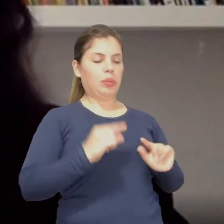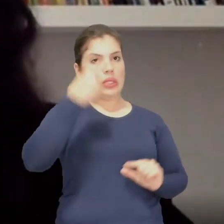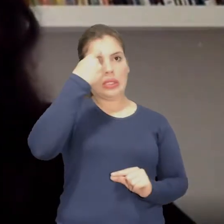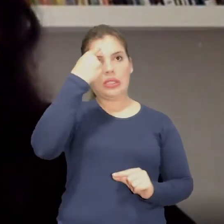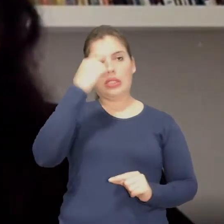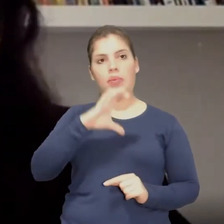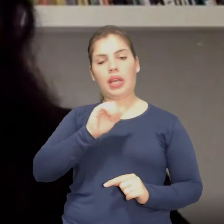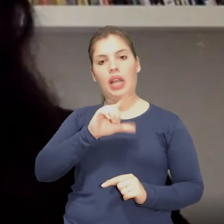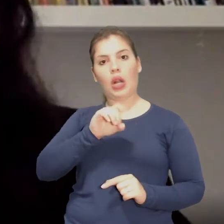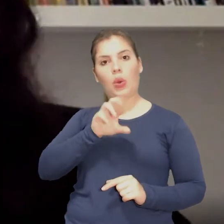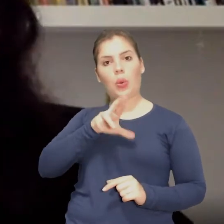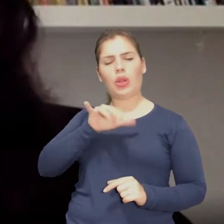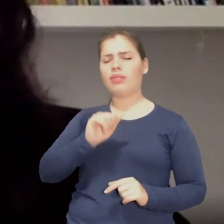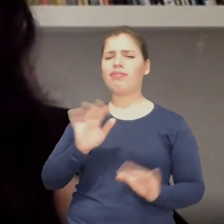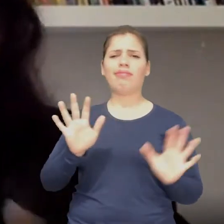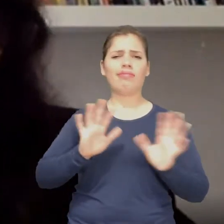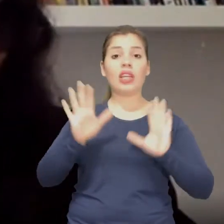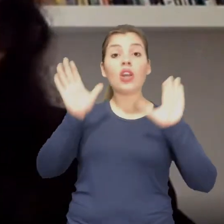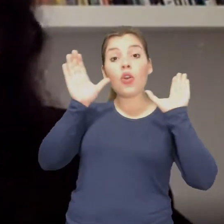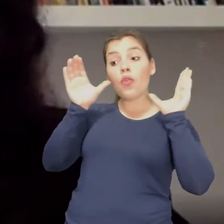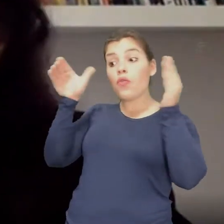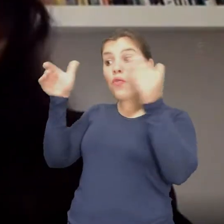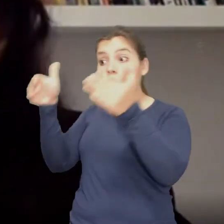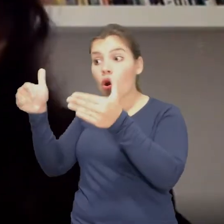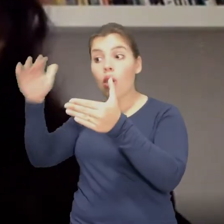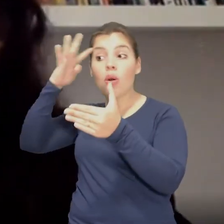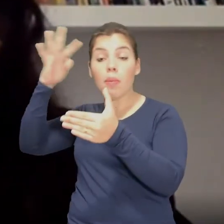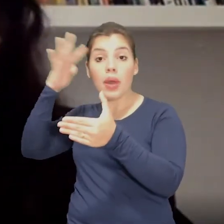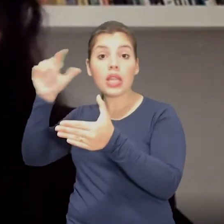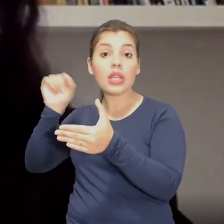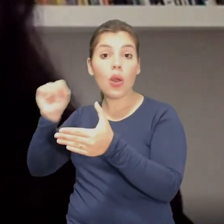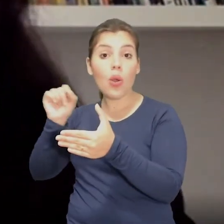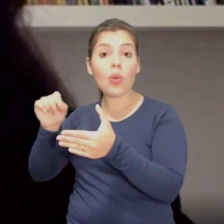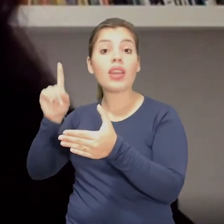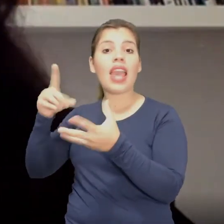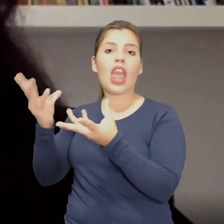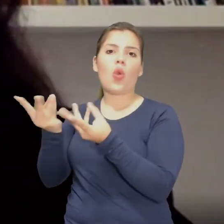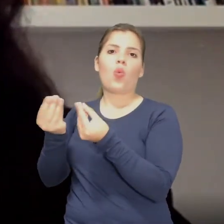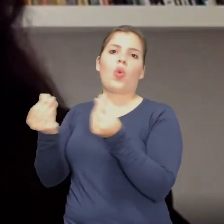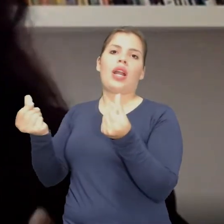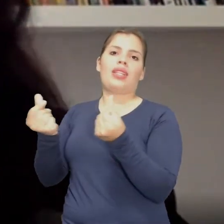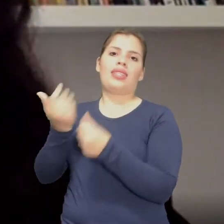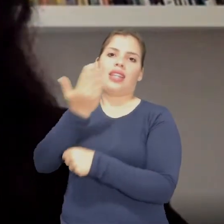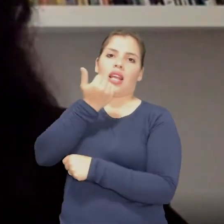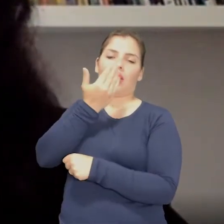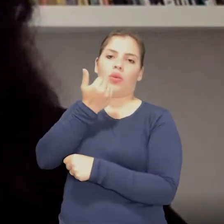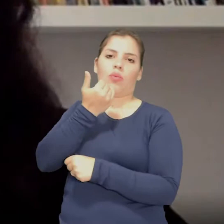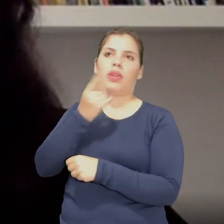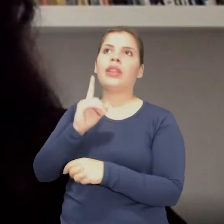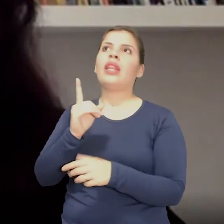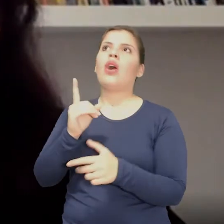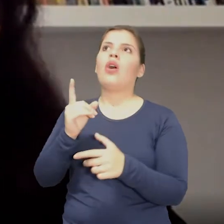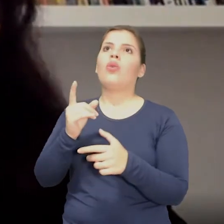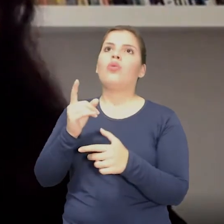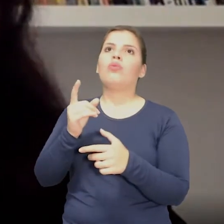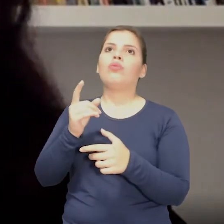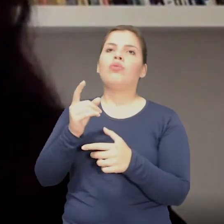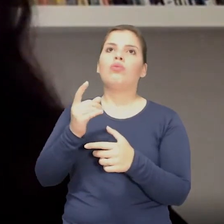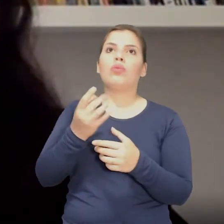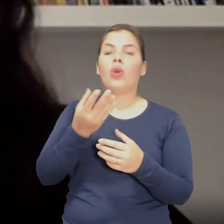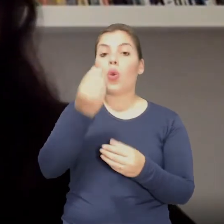de caloria e mudar o foco para a qualidade de alimentação. Então, o que interessa não é o quanto a gente come, o que